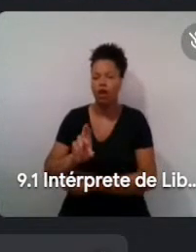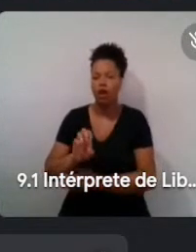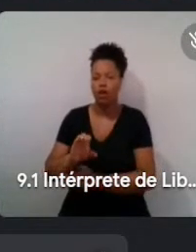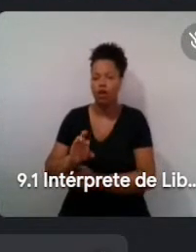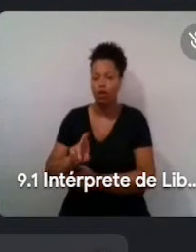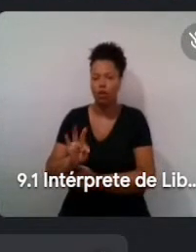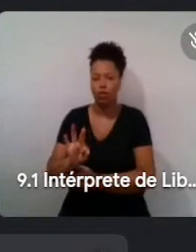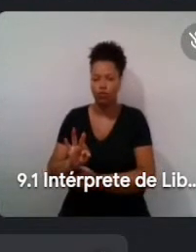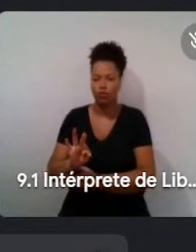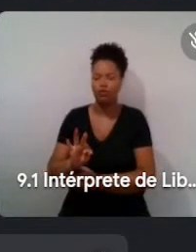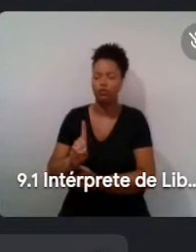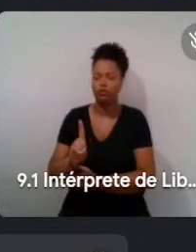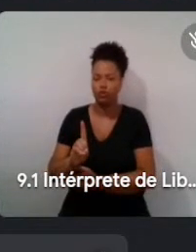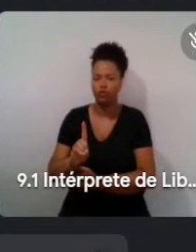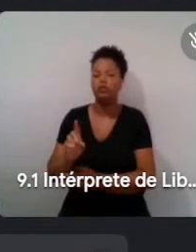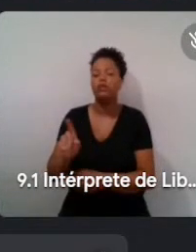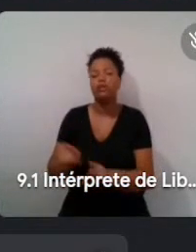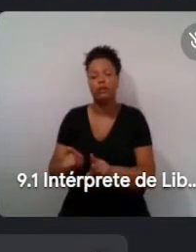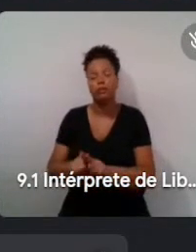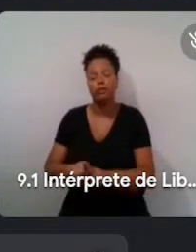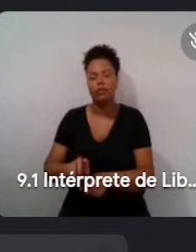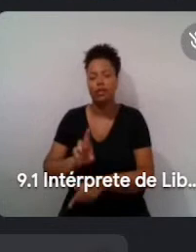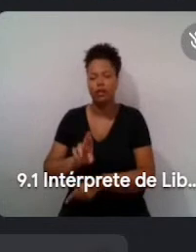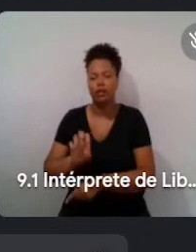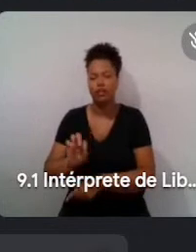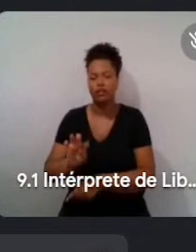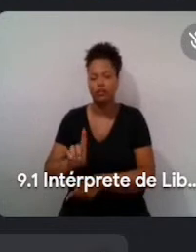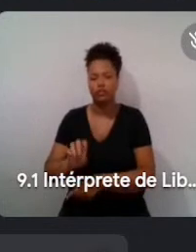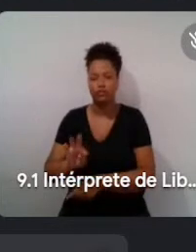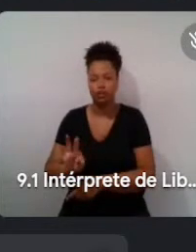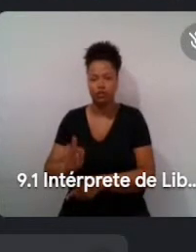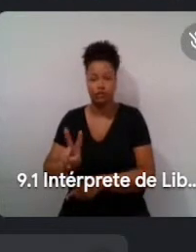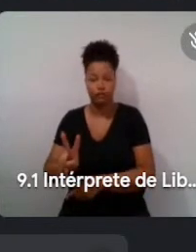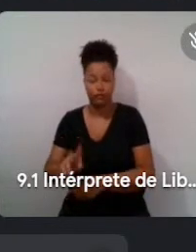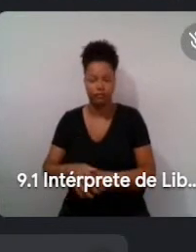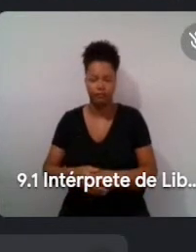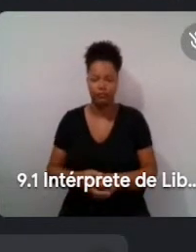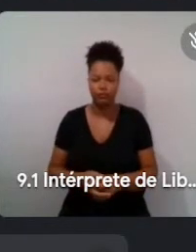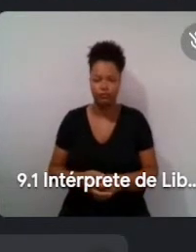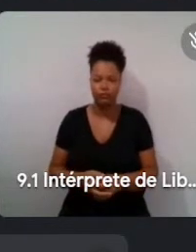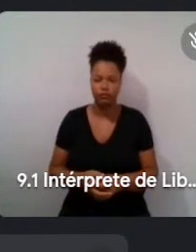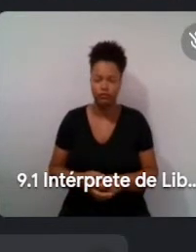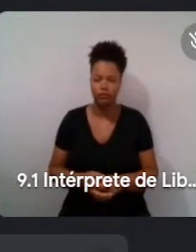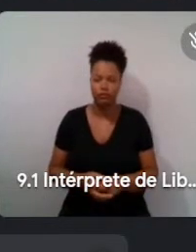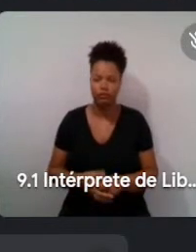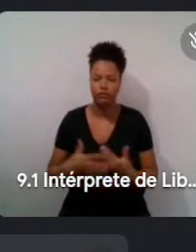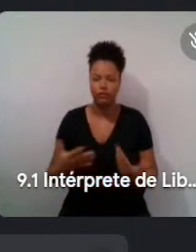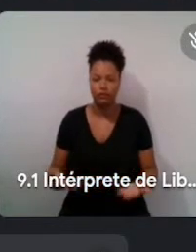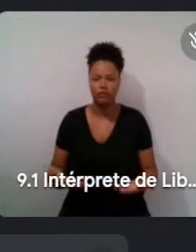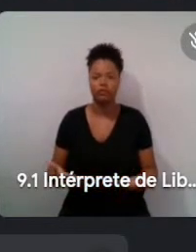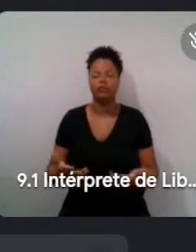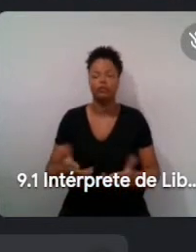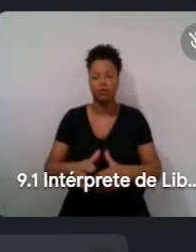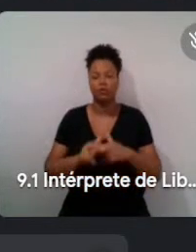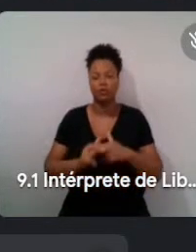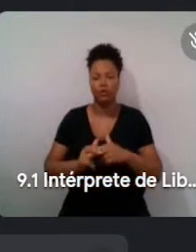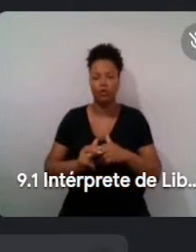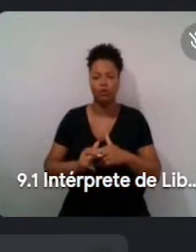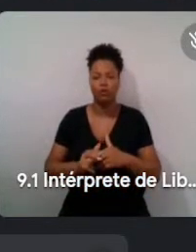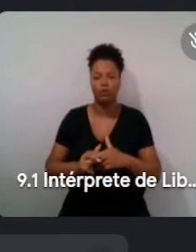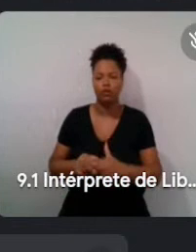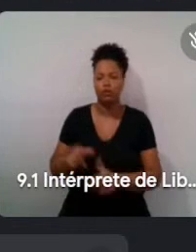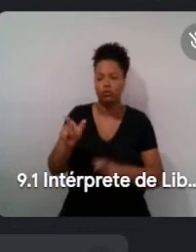No seguimento com a interposição de recursos, os autos vieram a esse tribunal e o